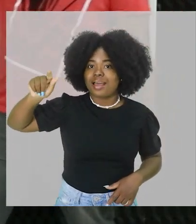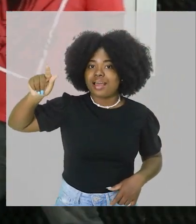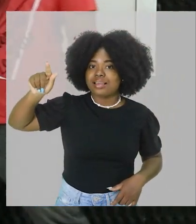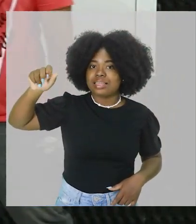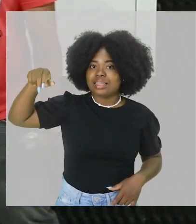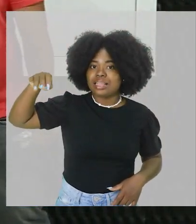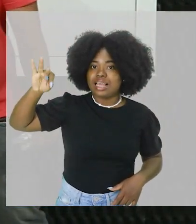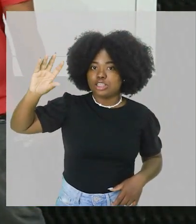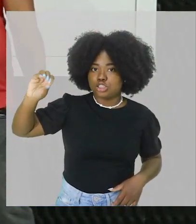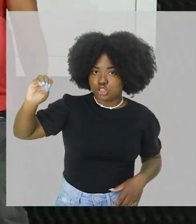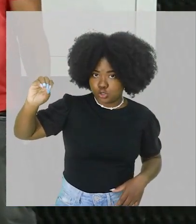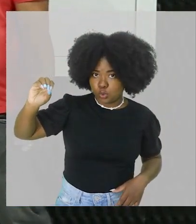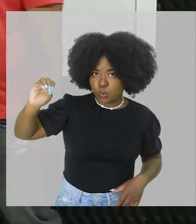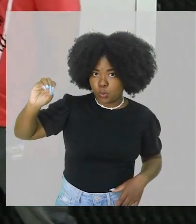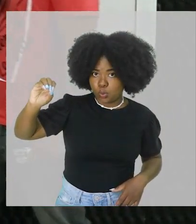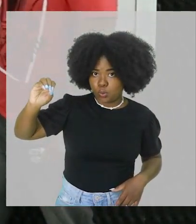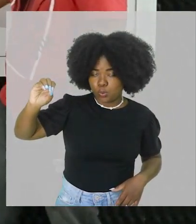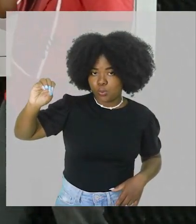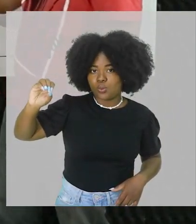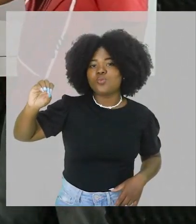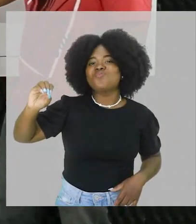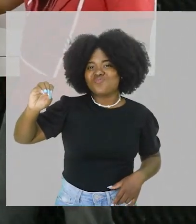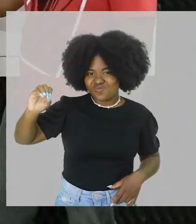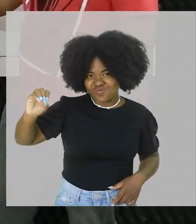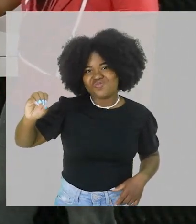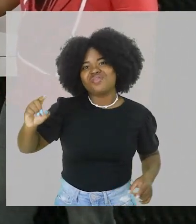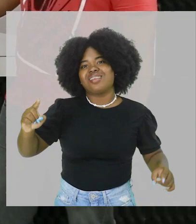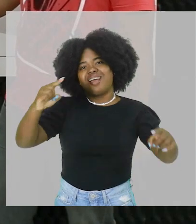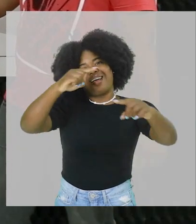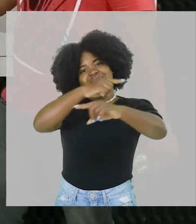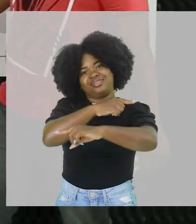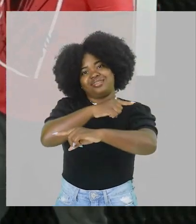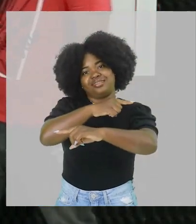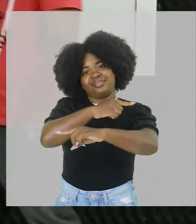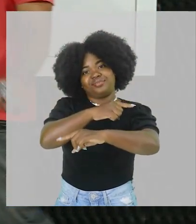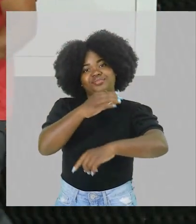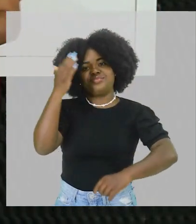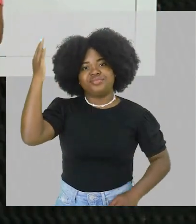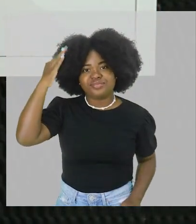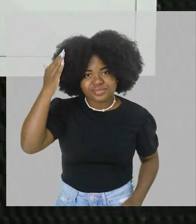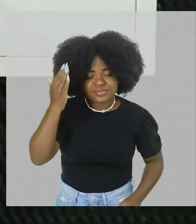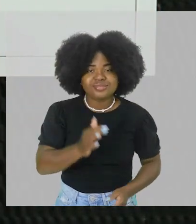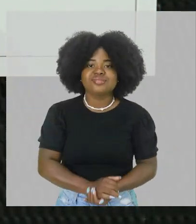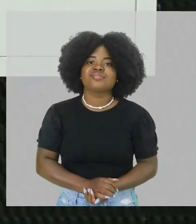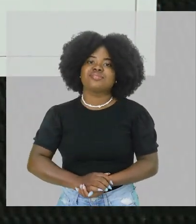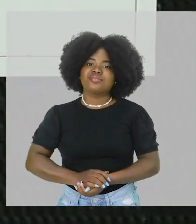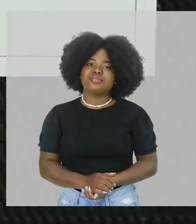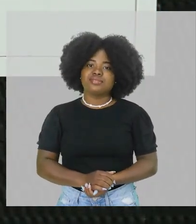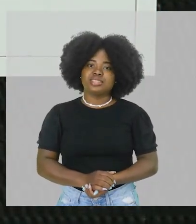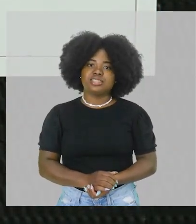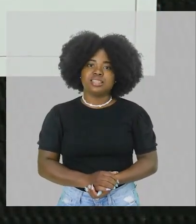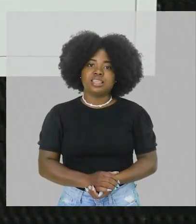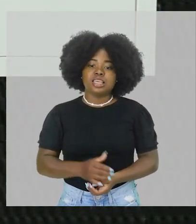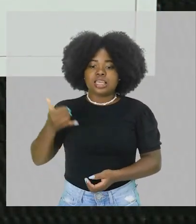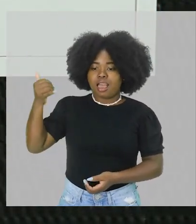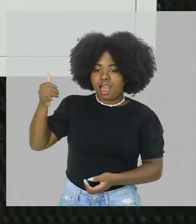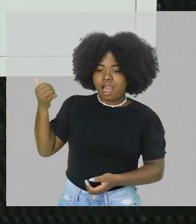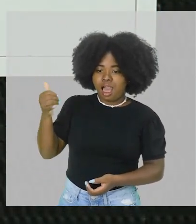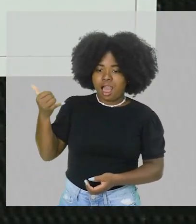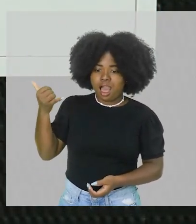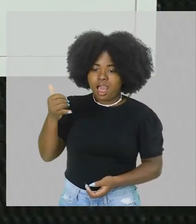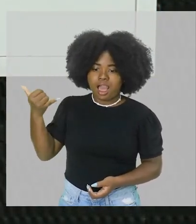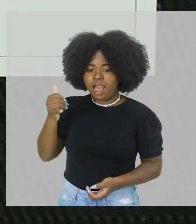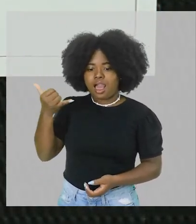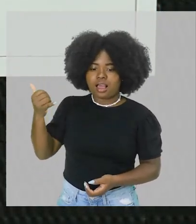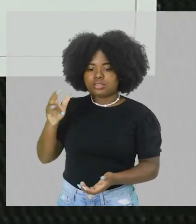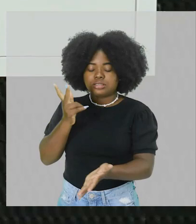da origem da tua corrente elétrica, está alternando. E os portadores de carga elétrica, eles estão